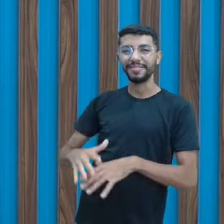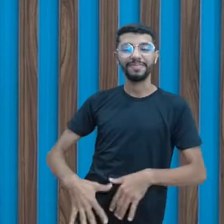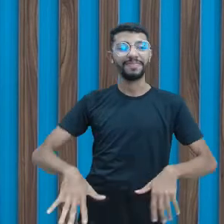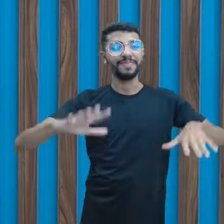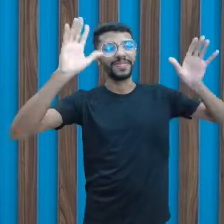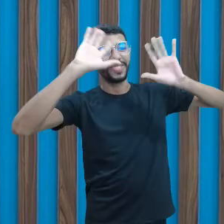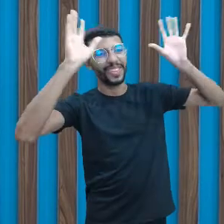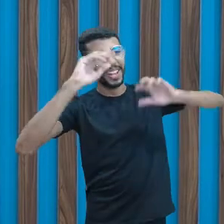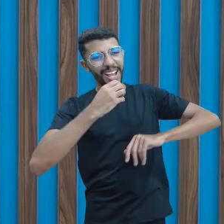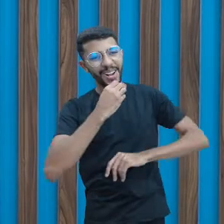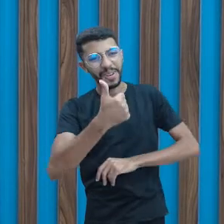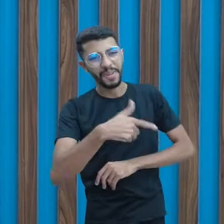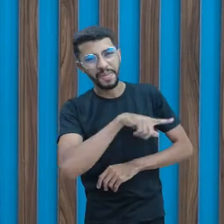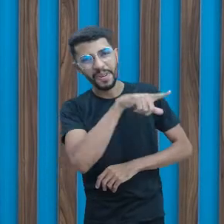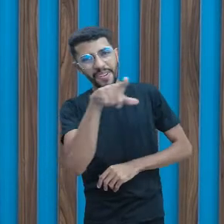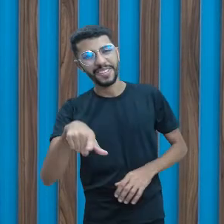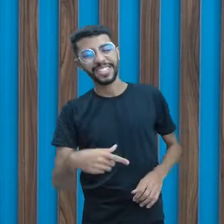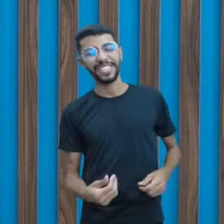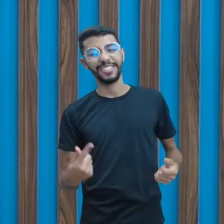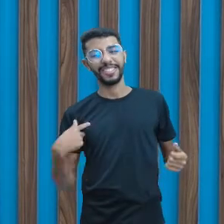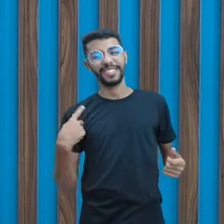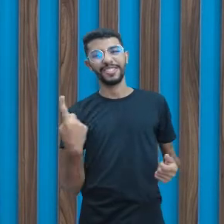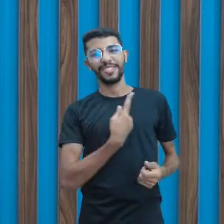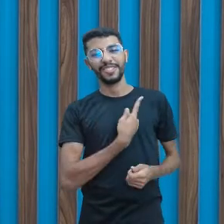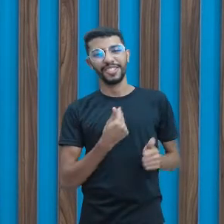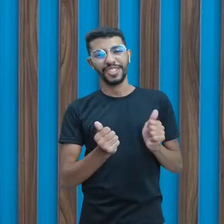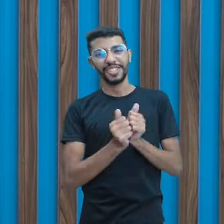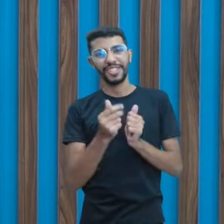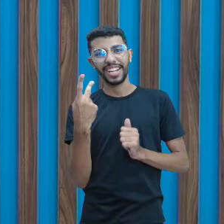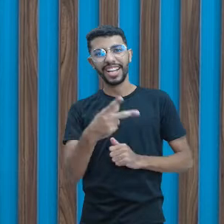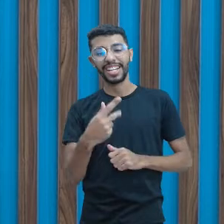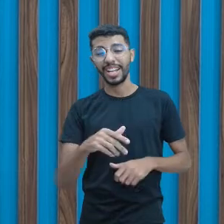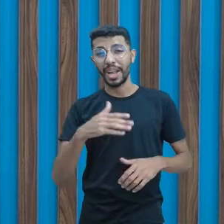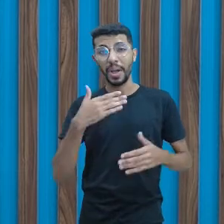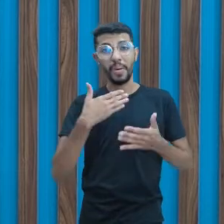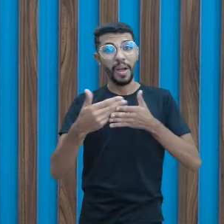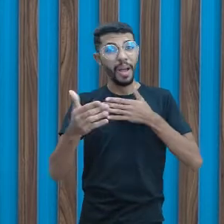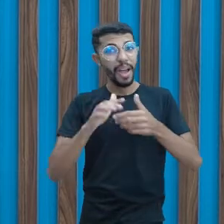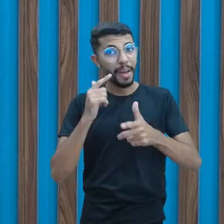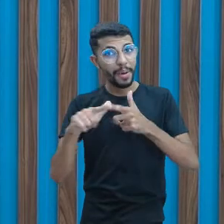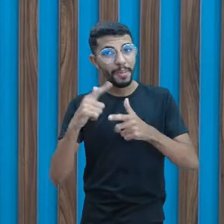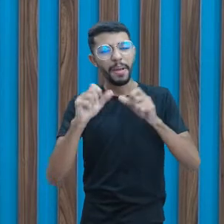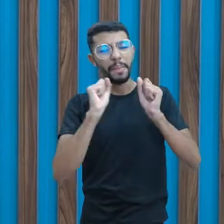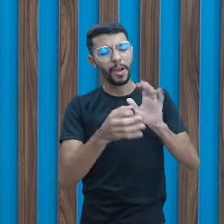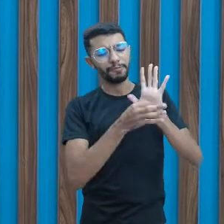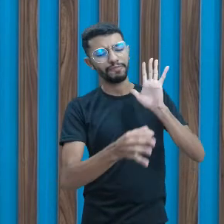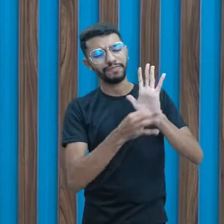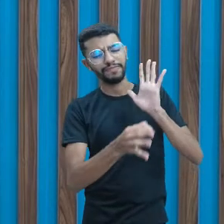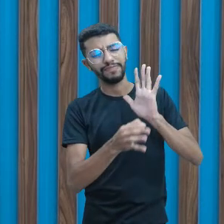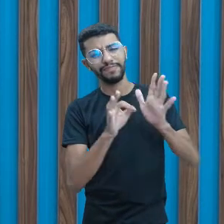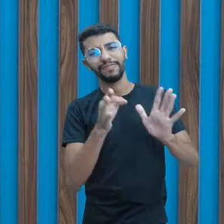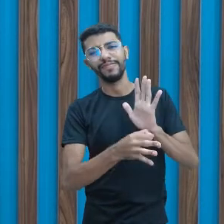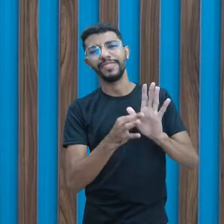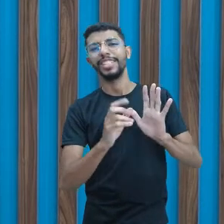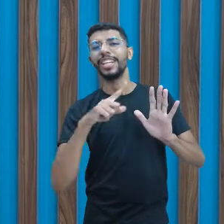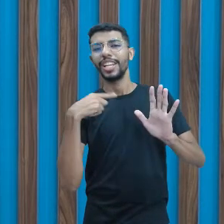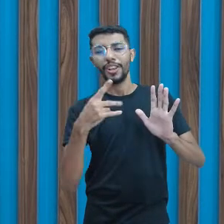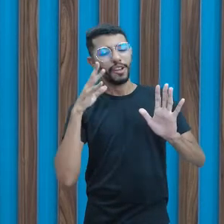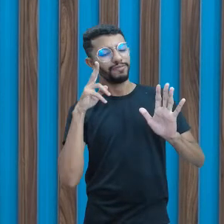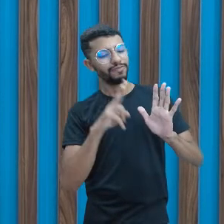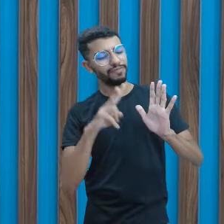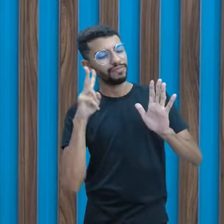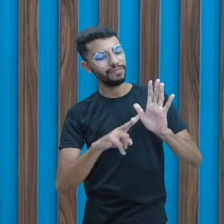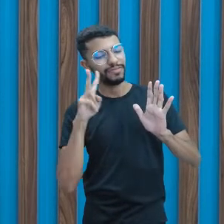com vocês? Tamo junto aqui. Qualquer coisa no chat, a gente tá acompanhando aqui o chat para ver aqui